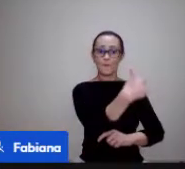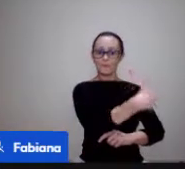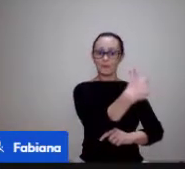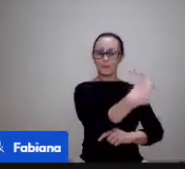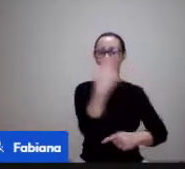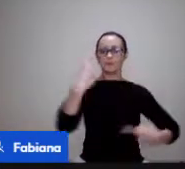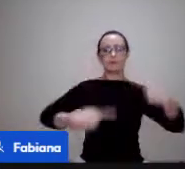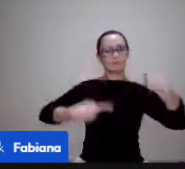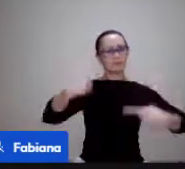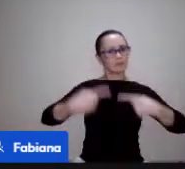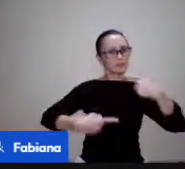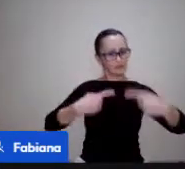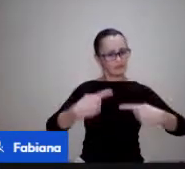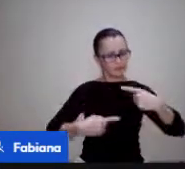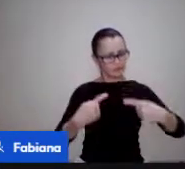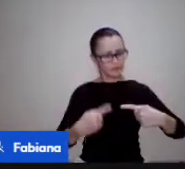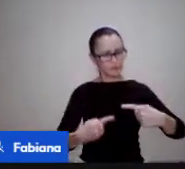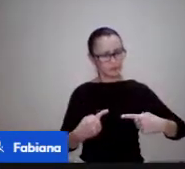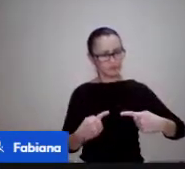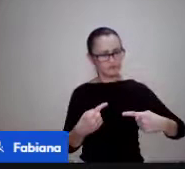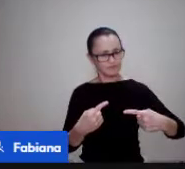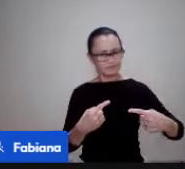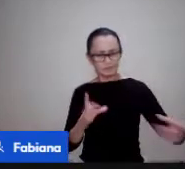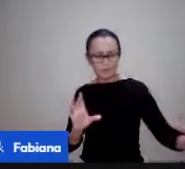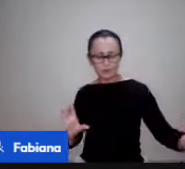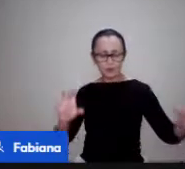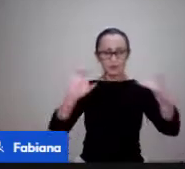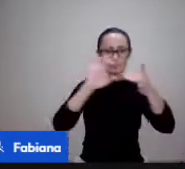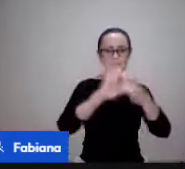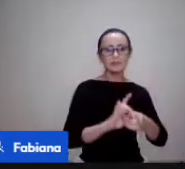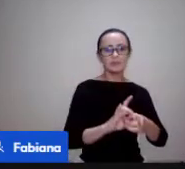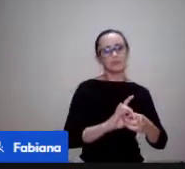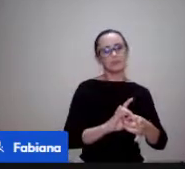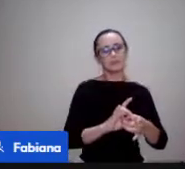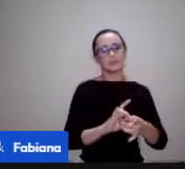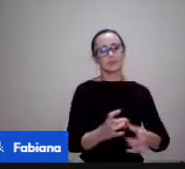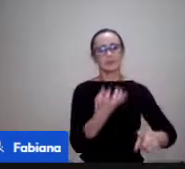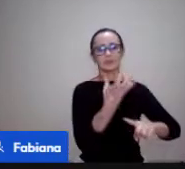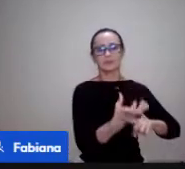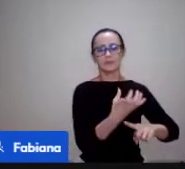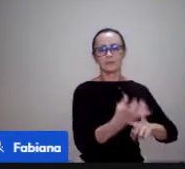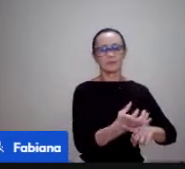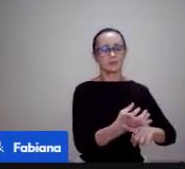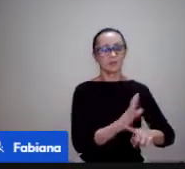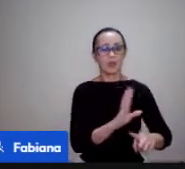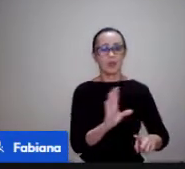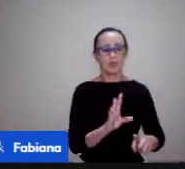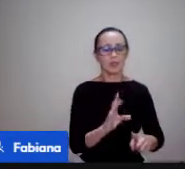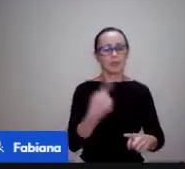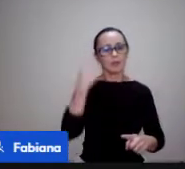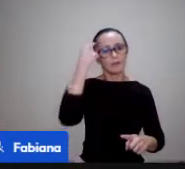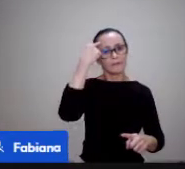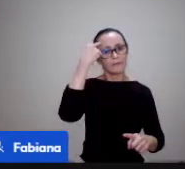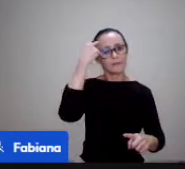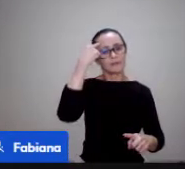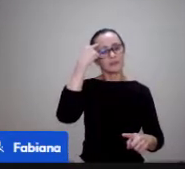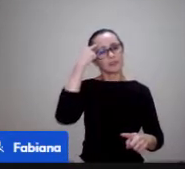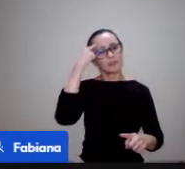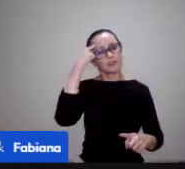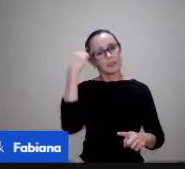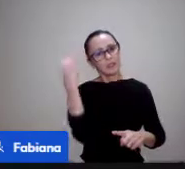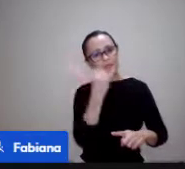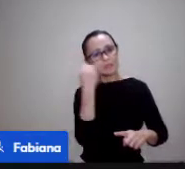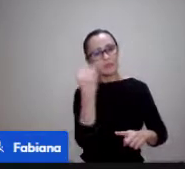uma sequência didática interdisciplinar é a ruptura do pensamento. De quem? De nós, professores. Então, para que